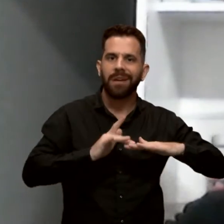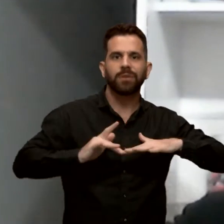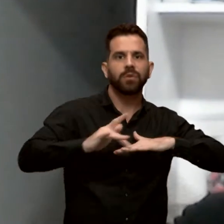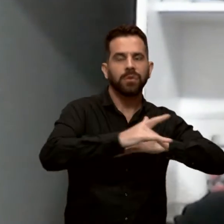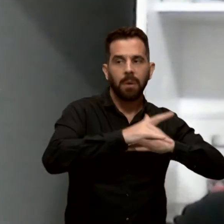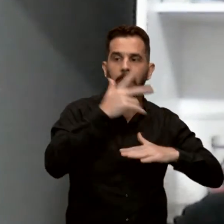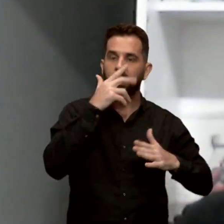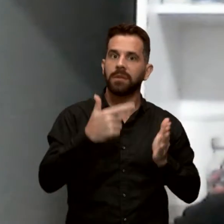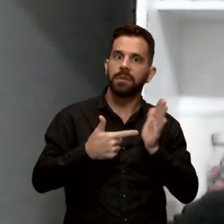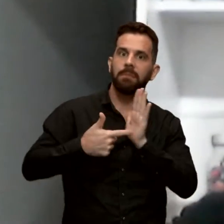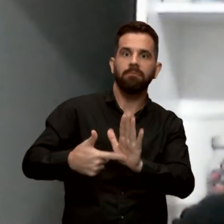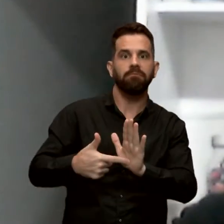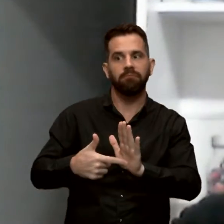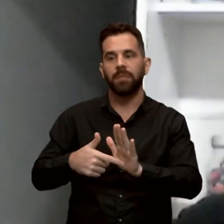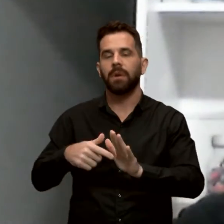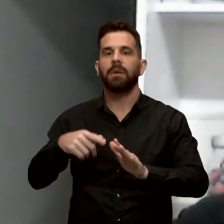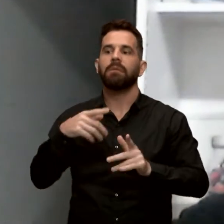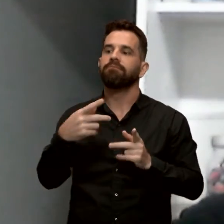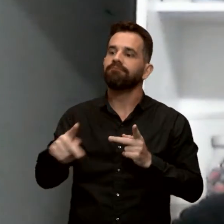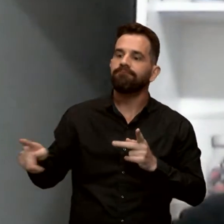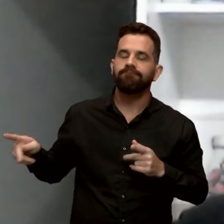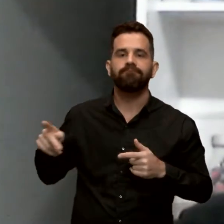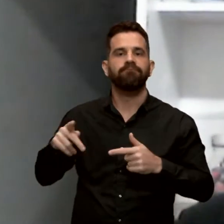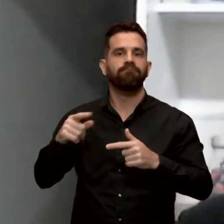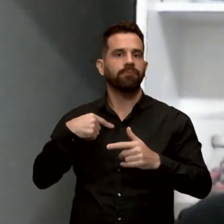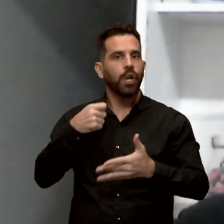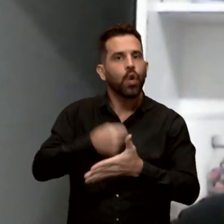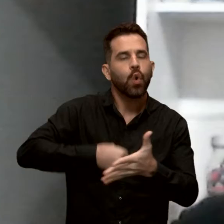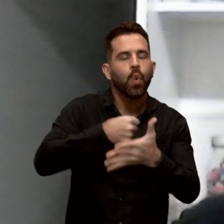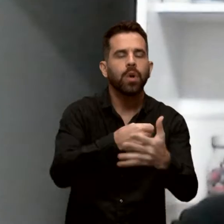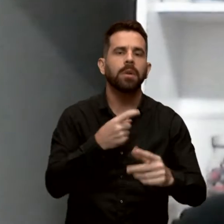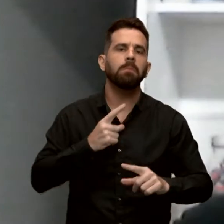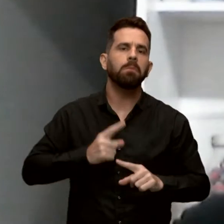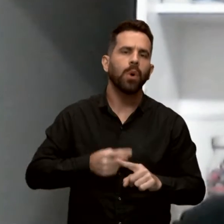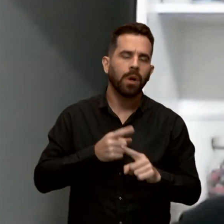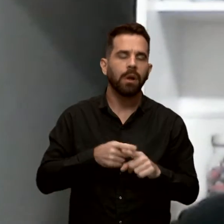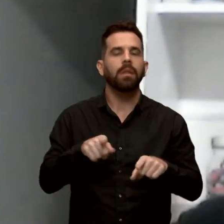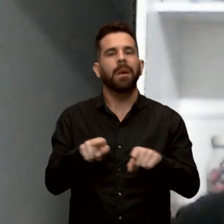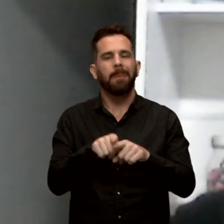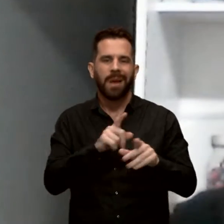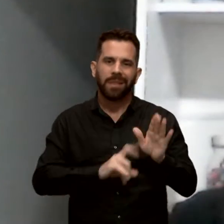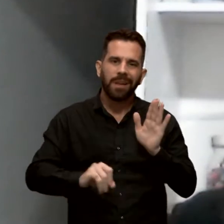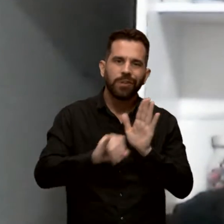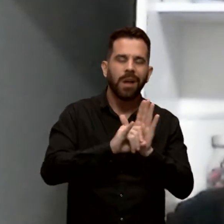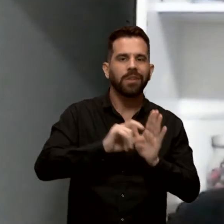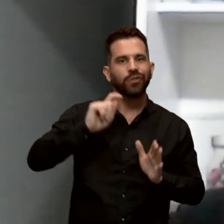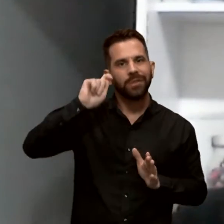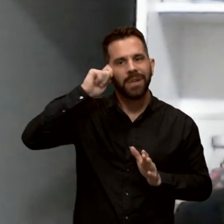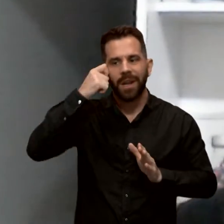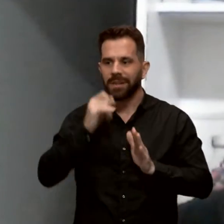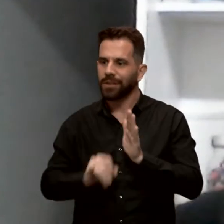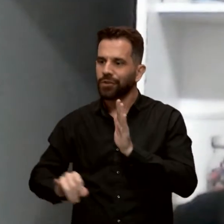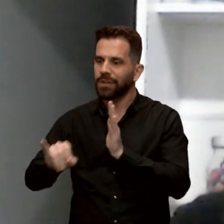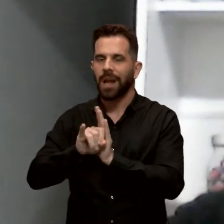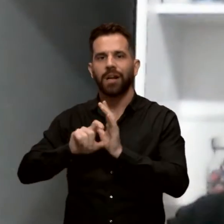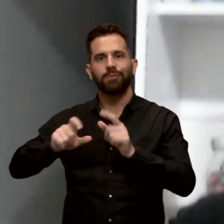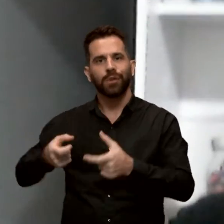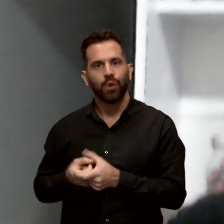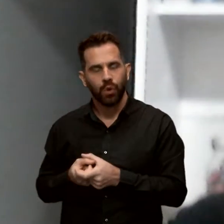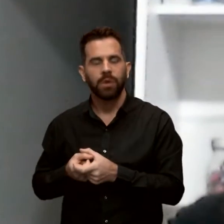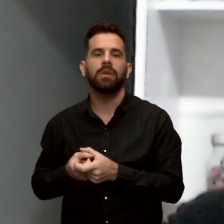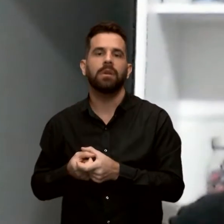causas, né, e serve enaltecimento da identidade negra, dessa identidade de minoria, né, e isso possibilita o